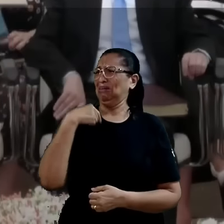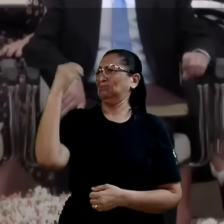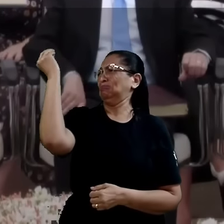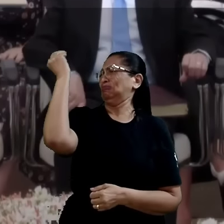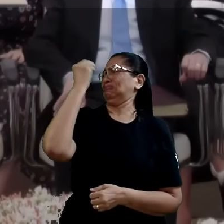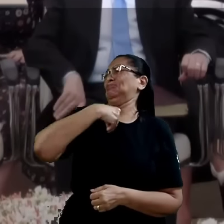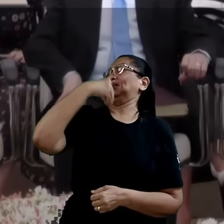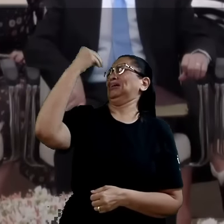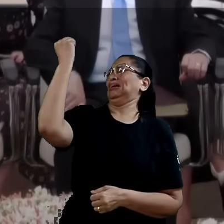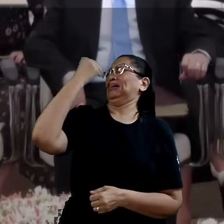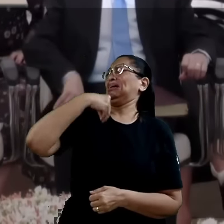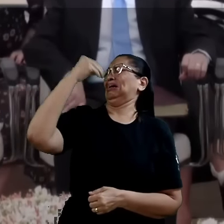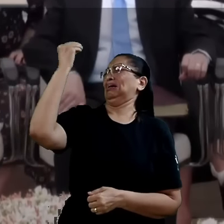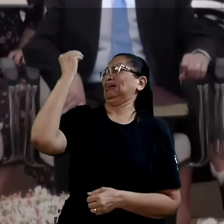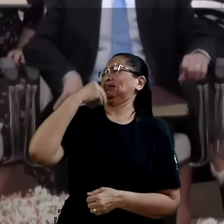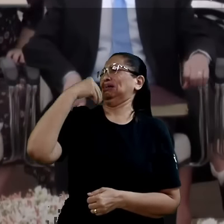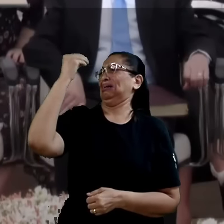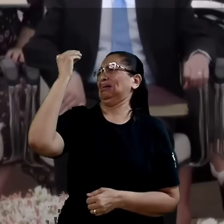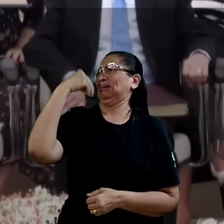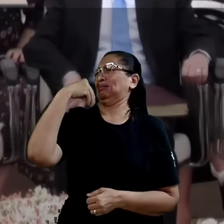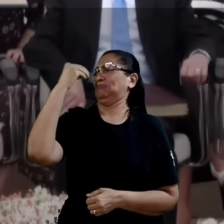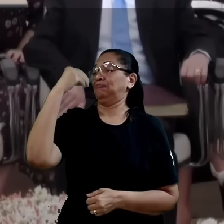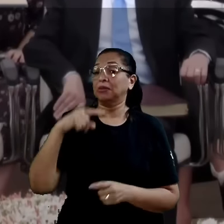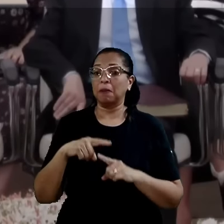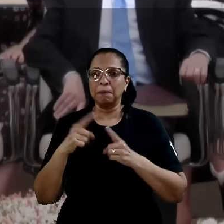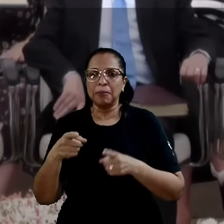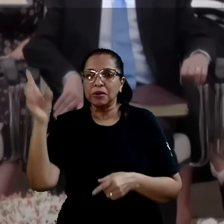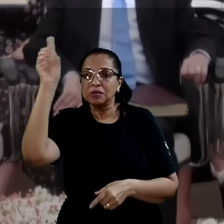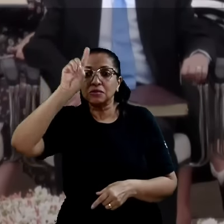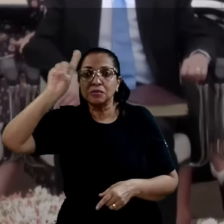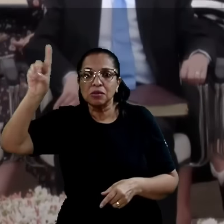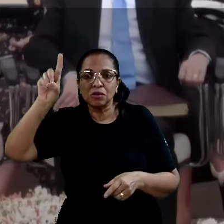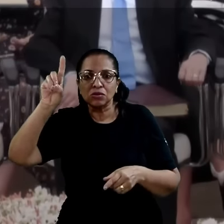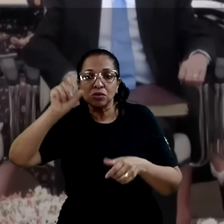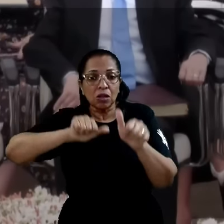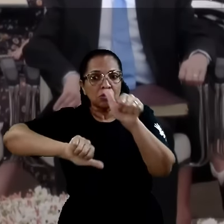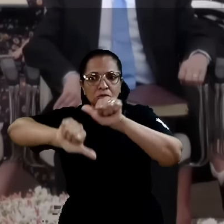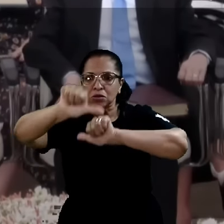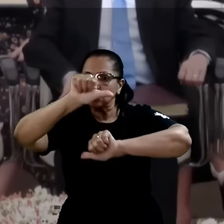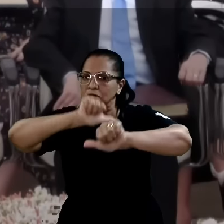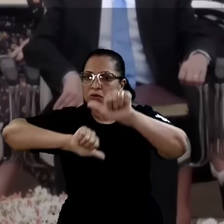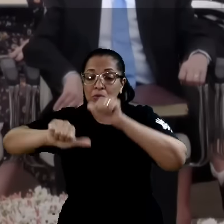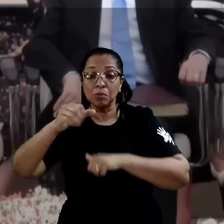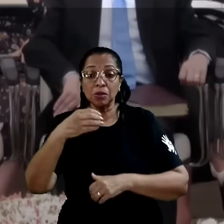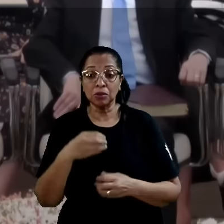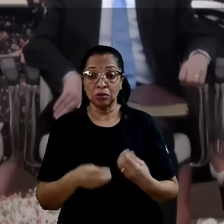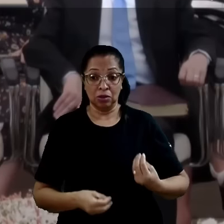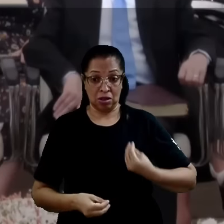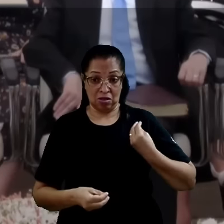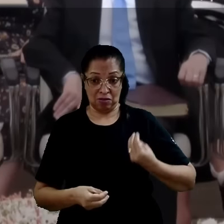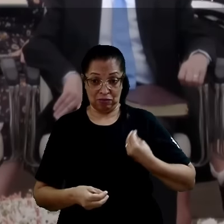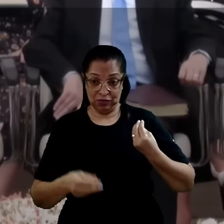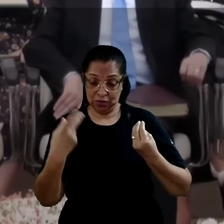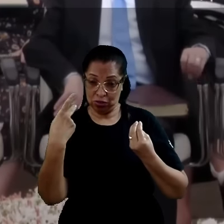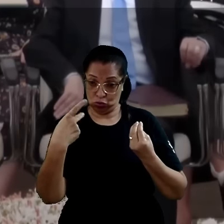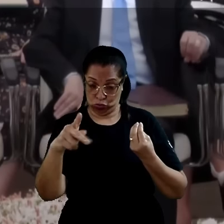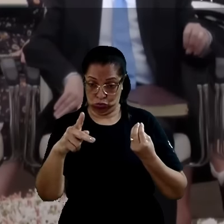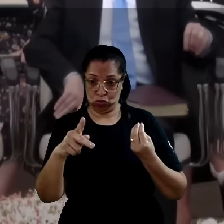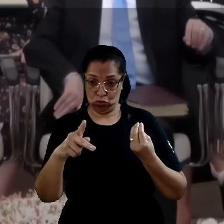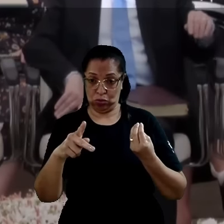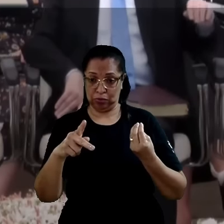vestes de vencedora as mães levantem as mãe as mãos e os pais